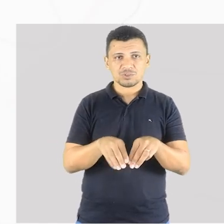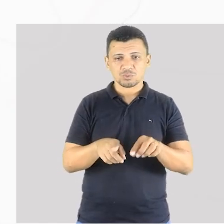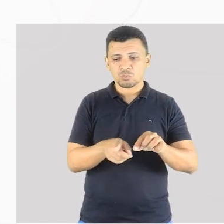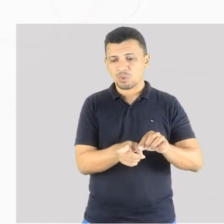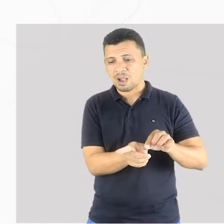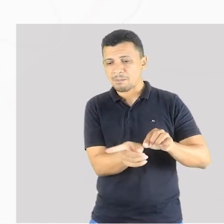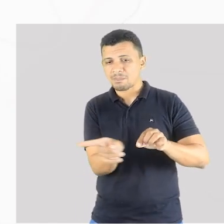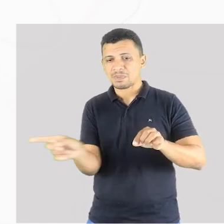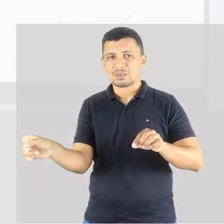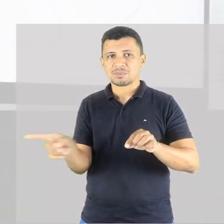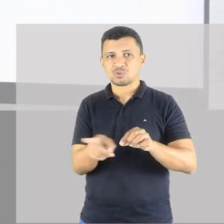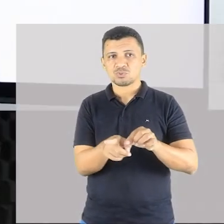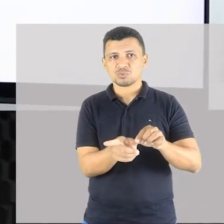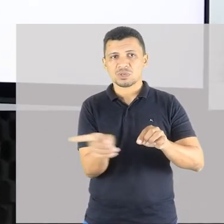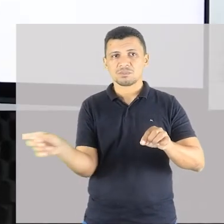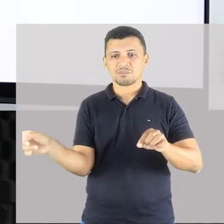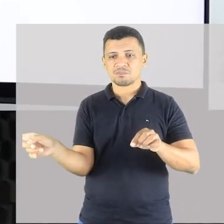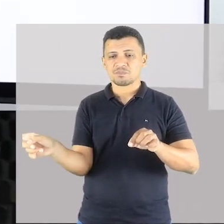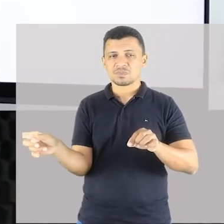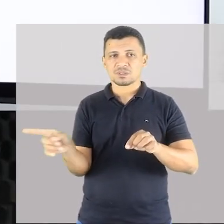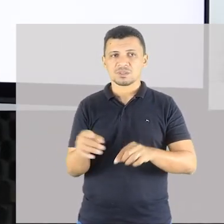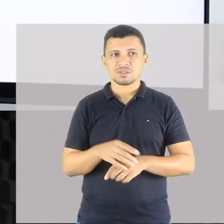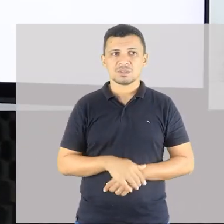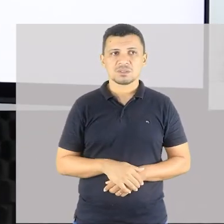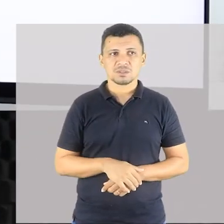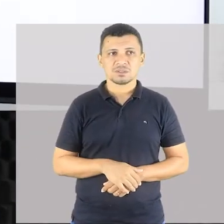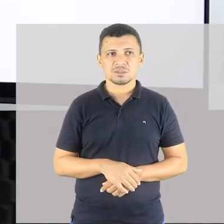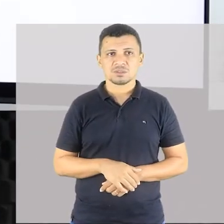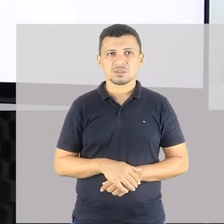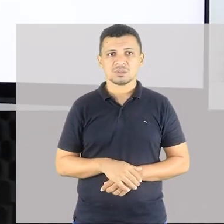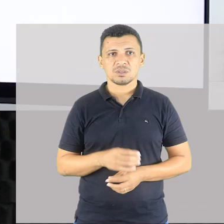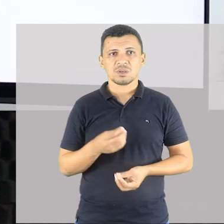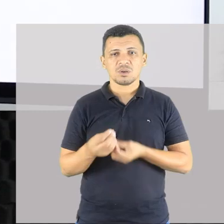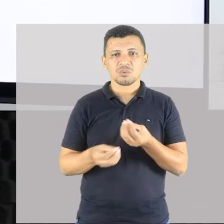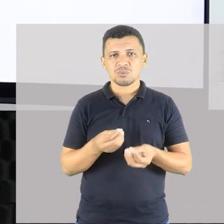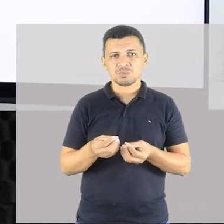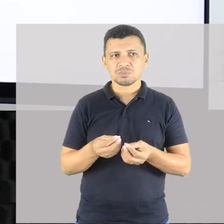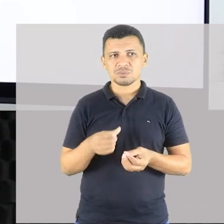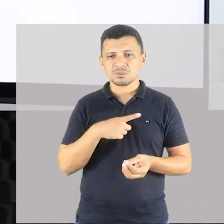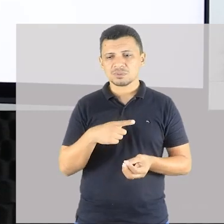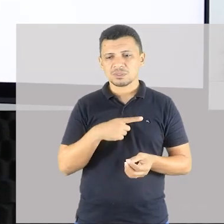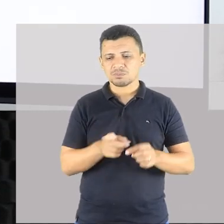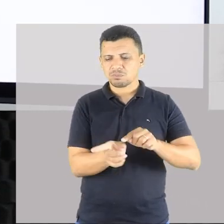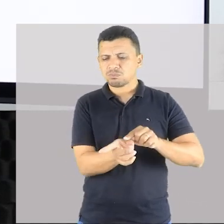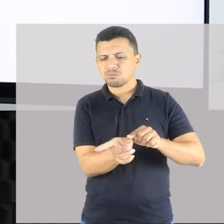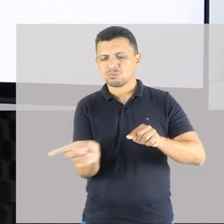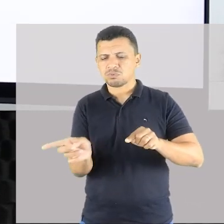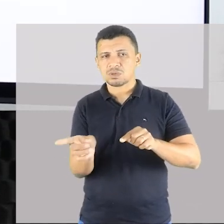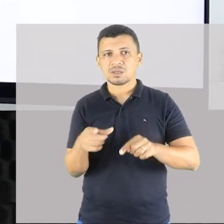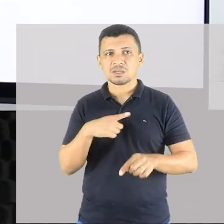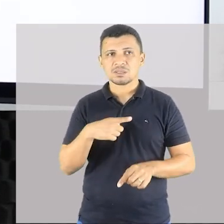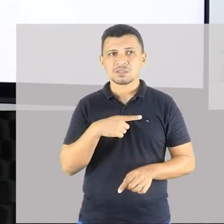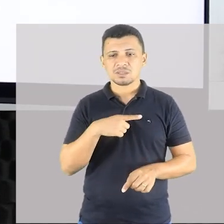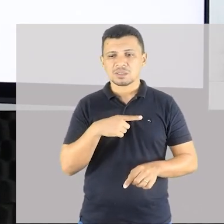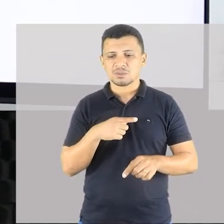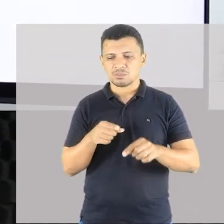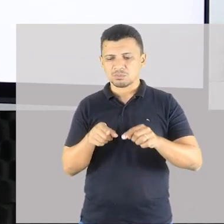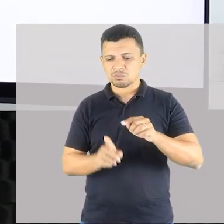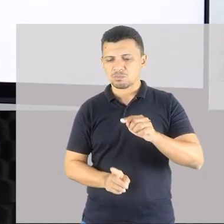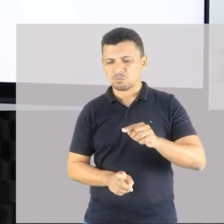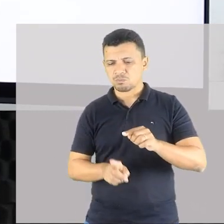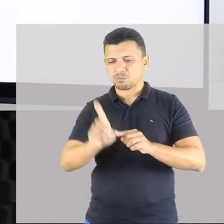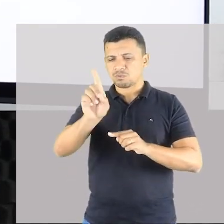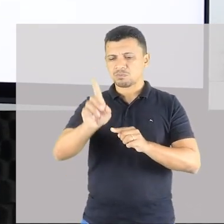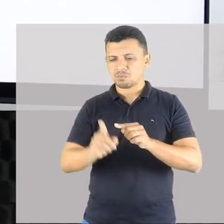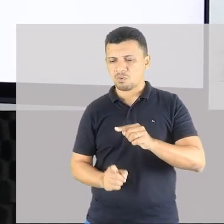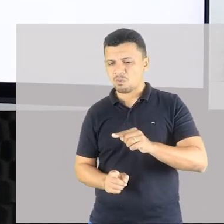só, as linhas de campo, elas furam a espira de forma perpendicular.